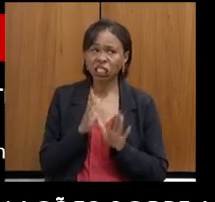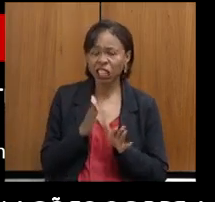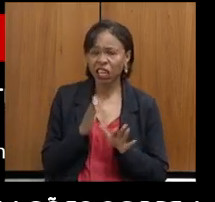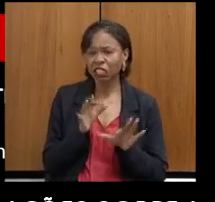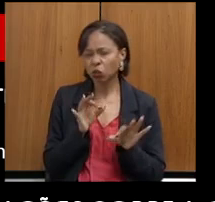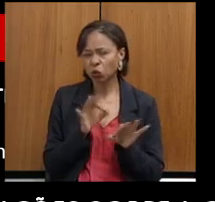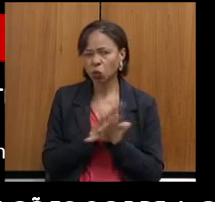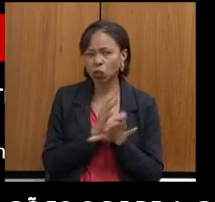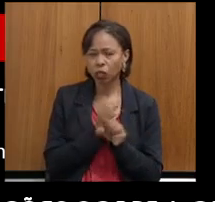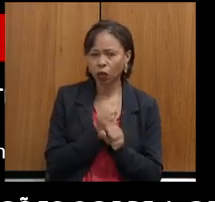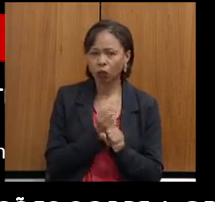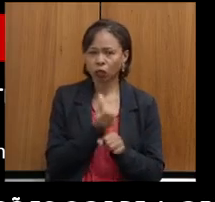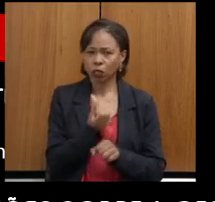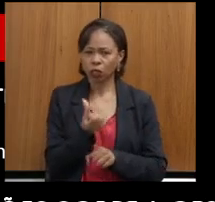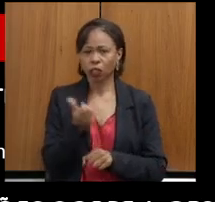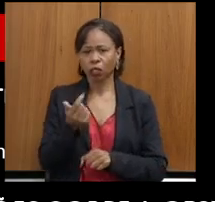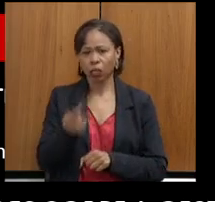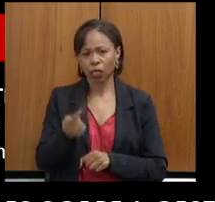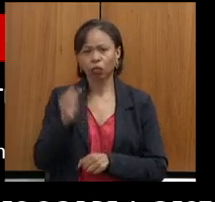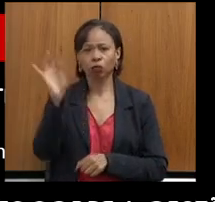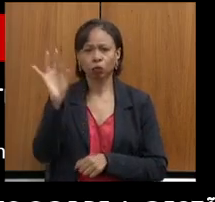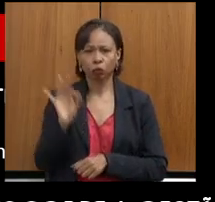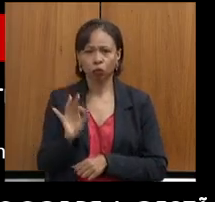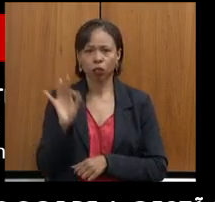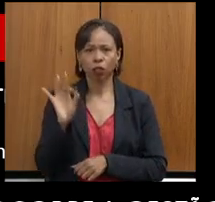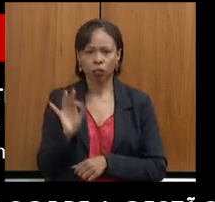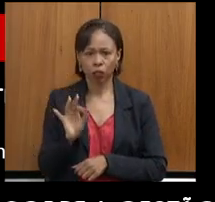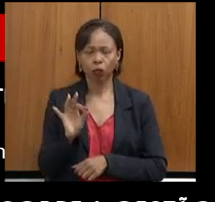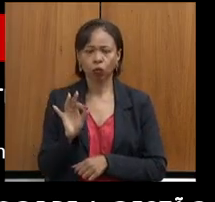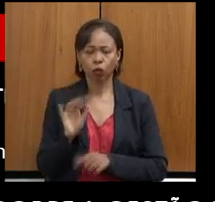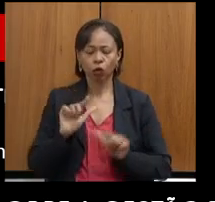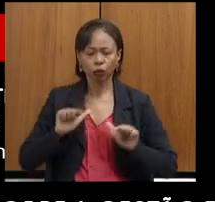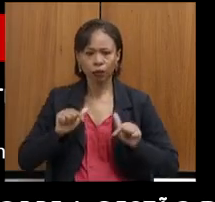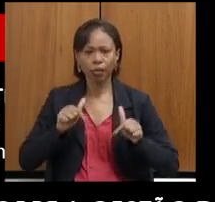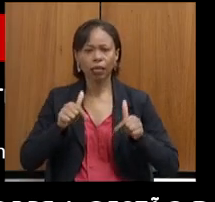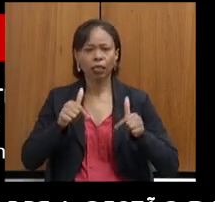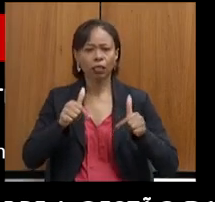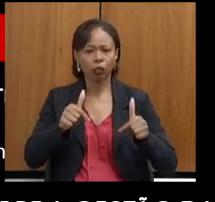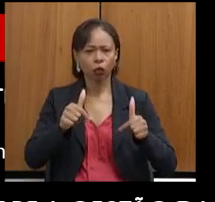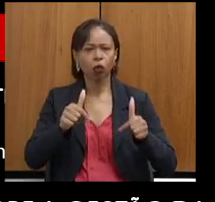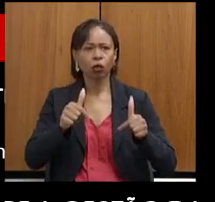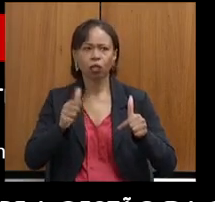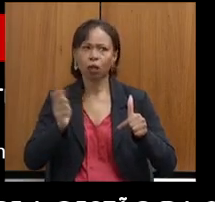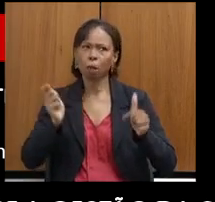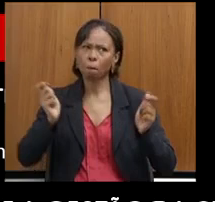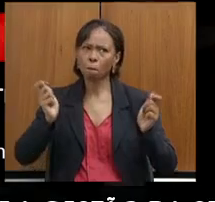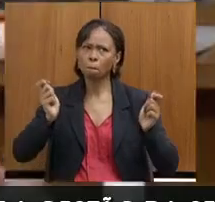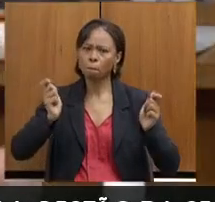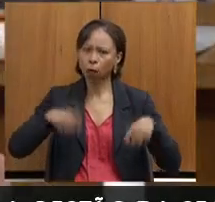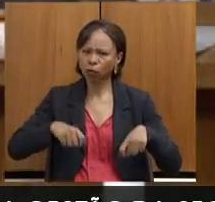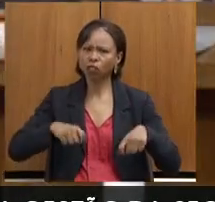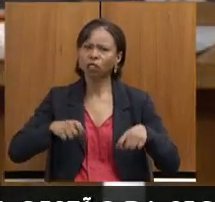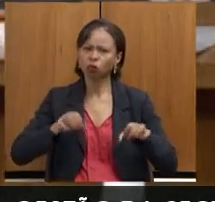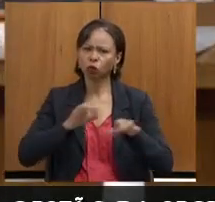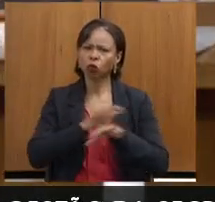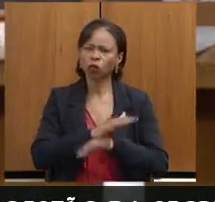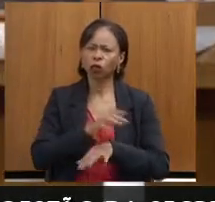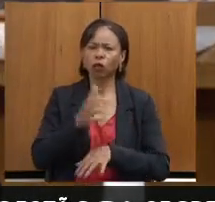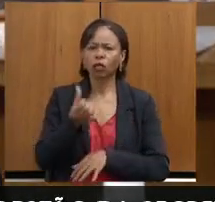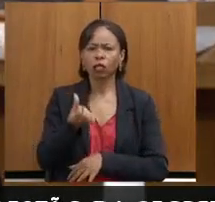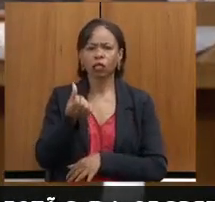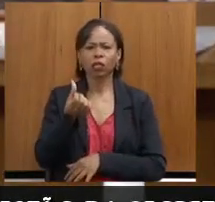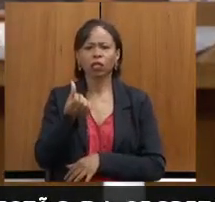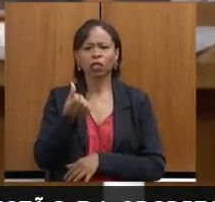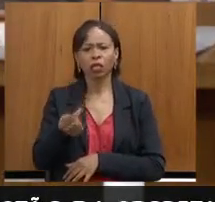sessenta e sete porcento dos procedimentos que foram possíveis de serem concluídos 67 por